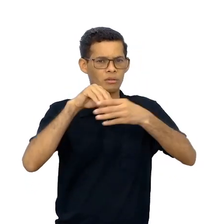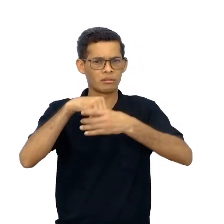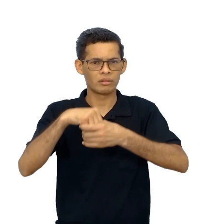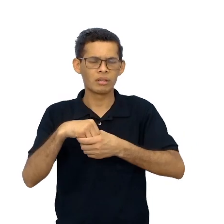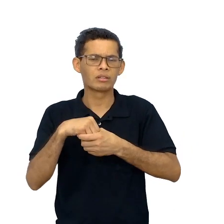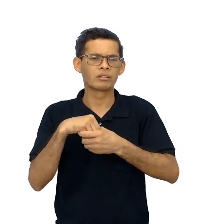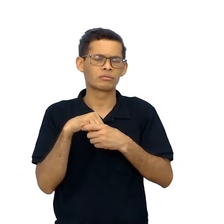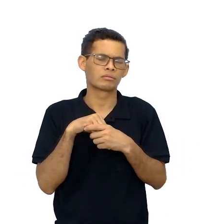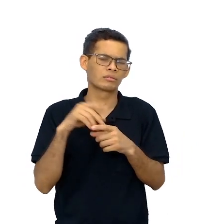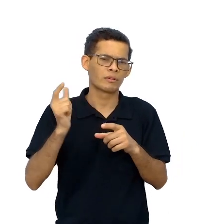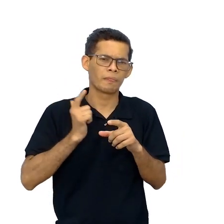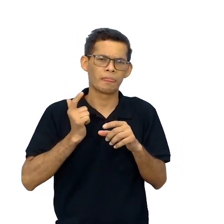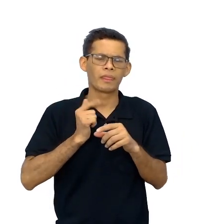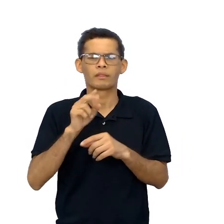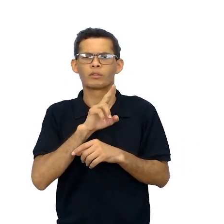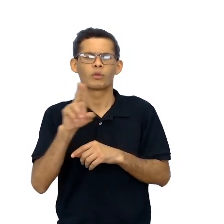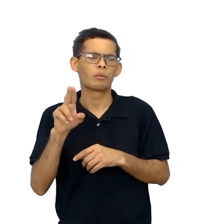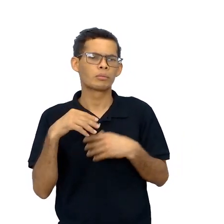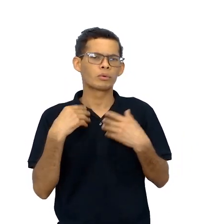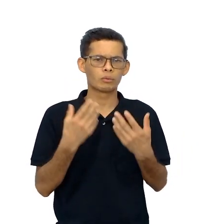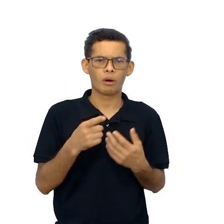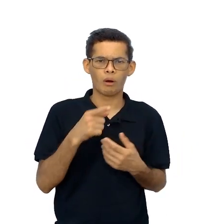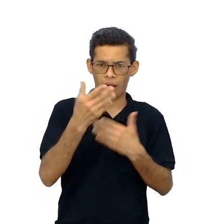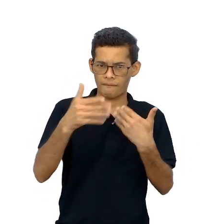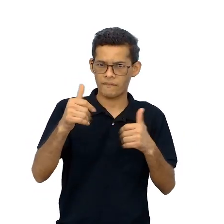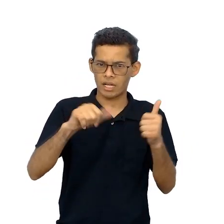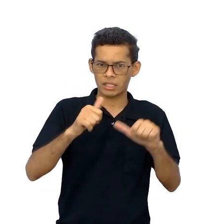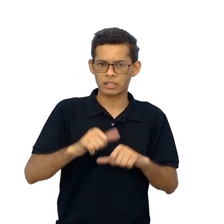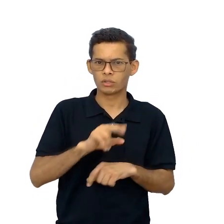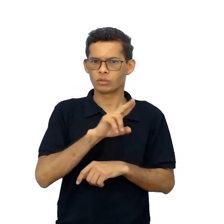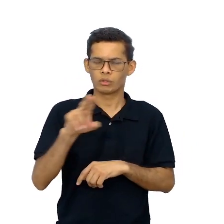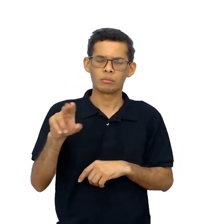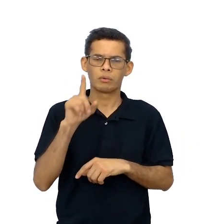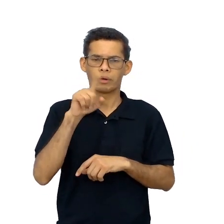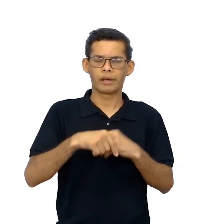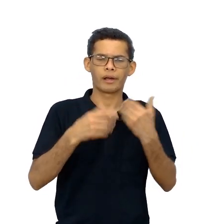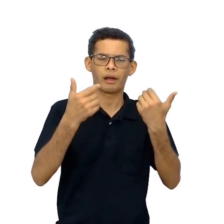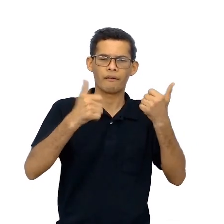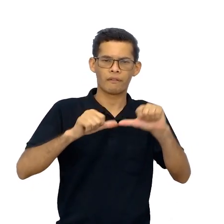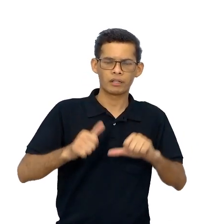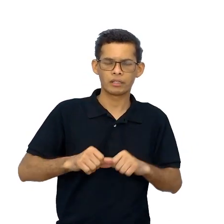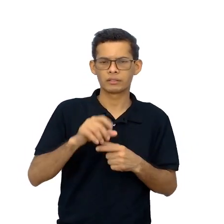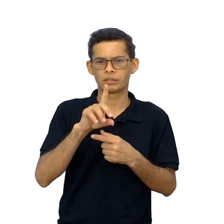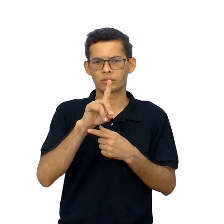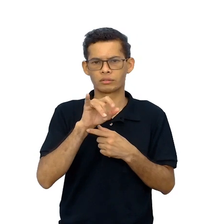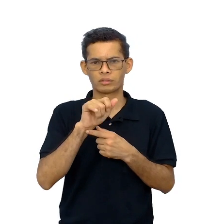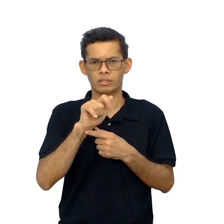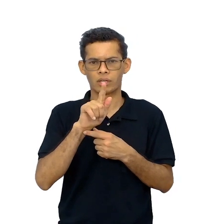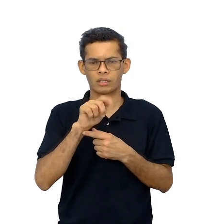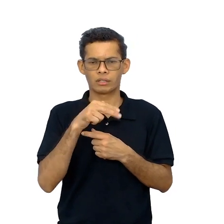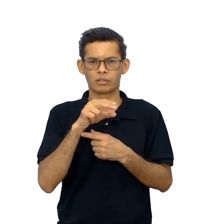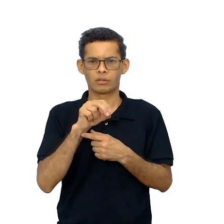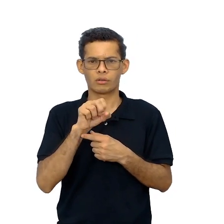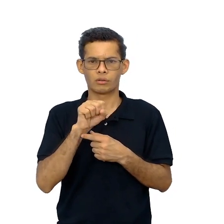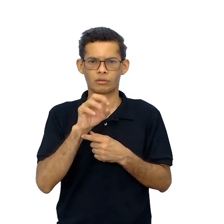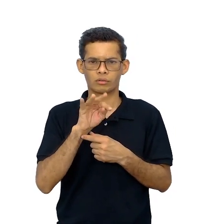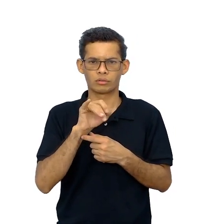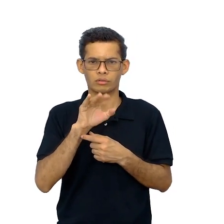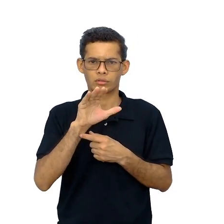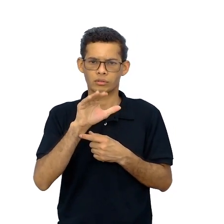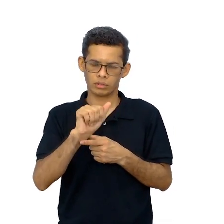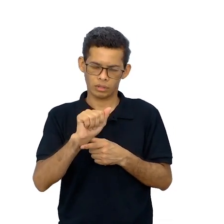desta avaliação, ela vem como avaliação diagnóstica, né? Sequência de